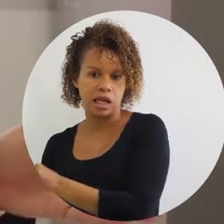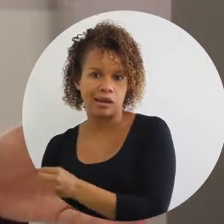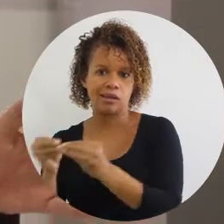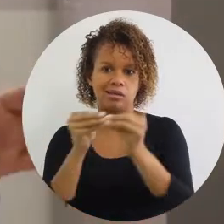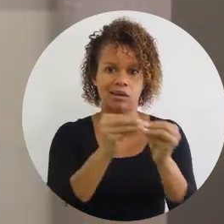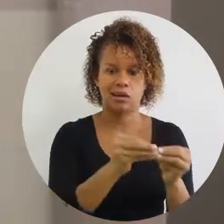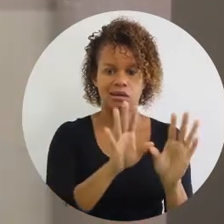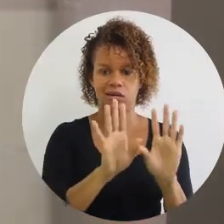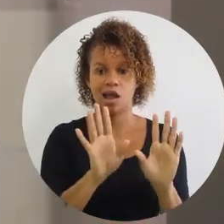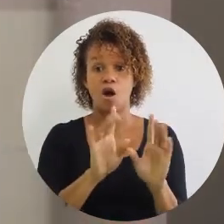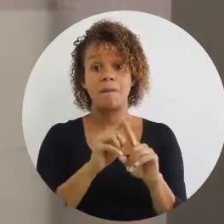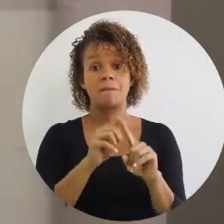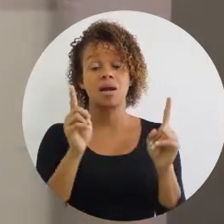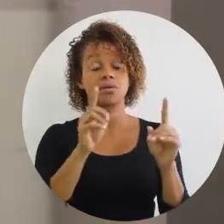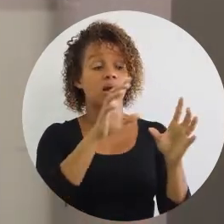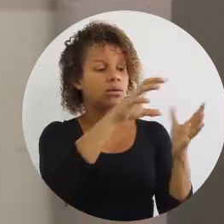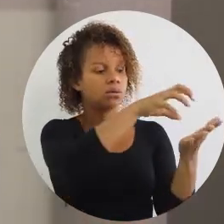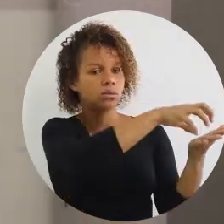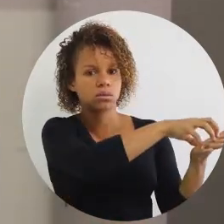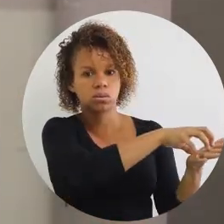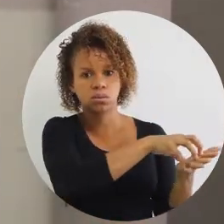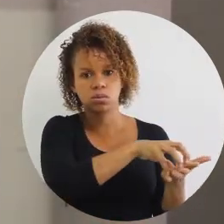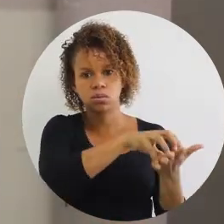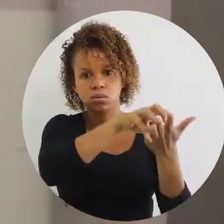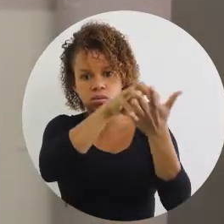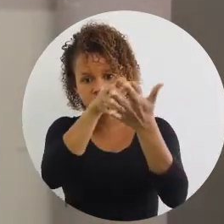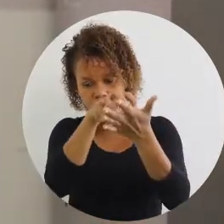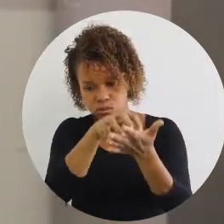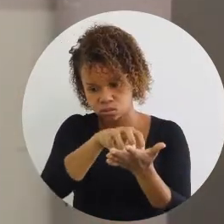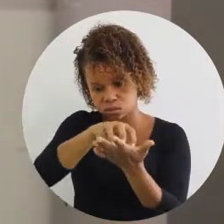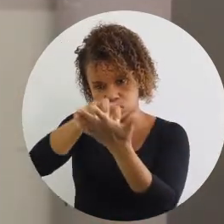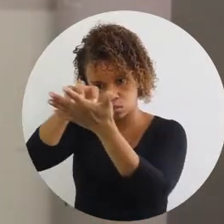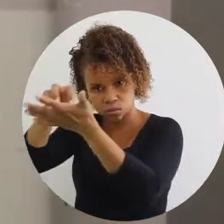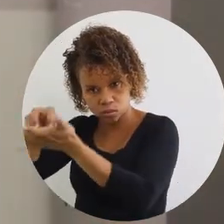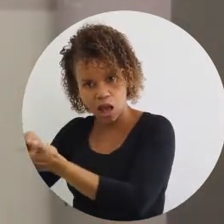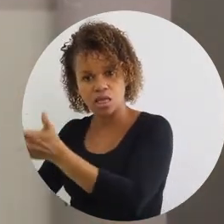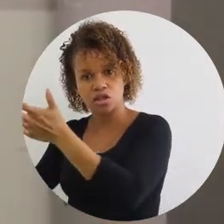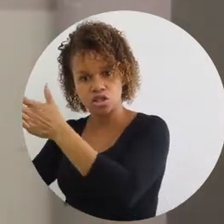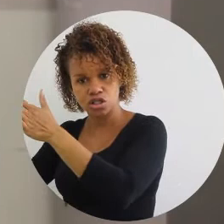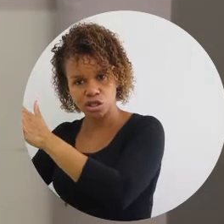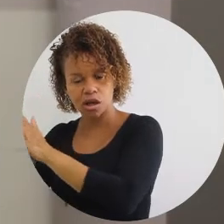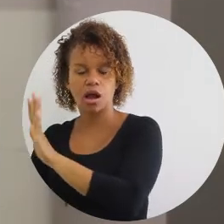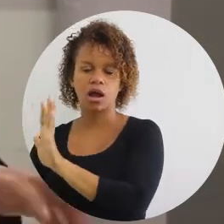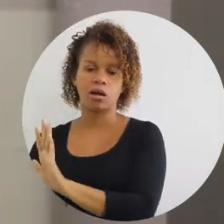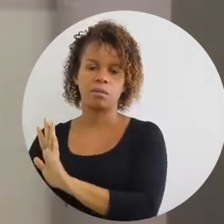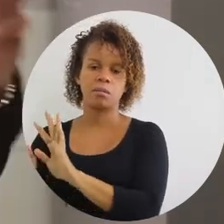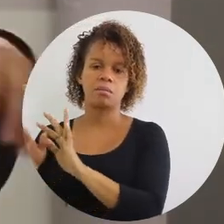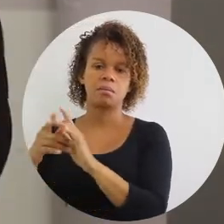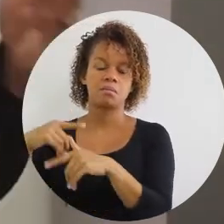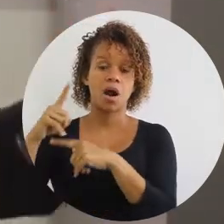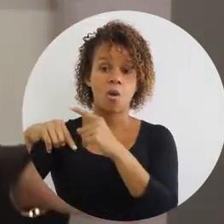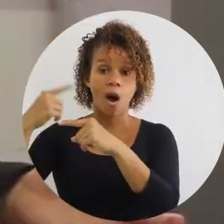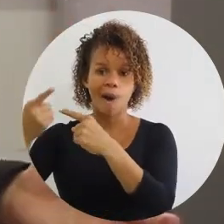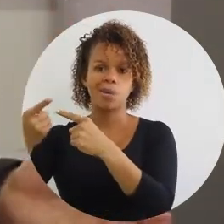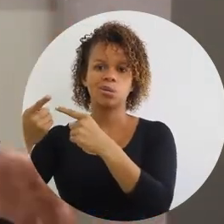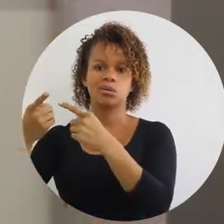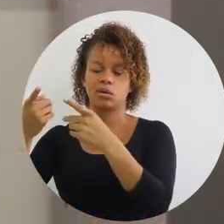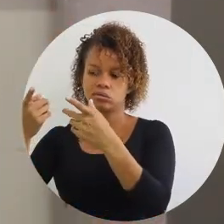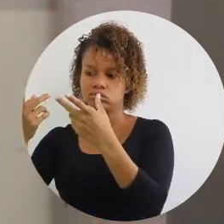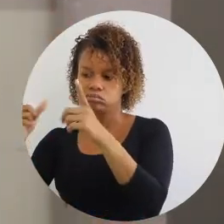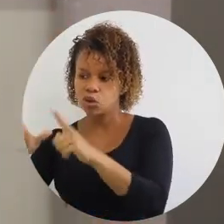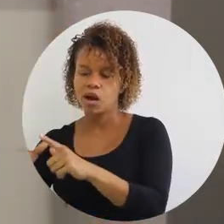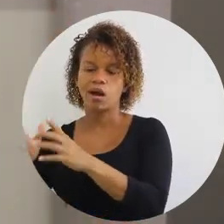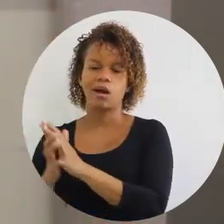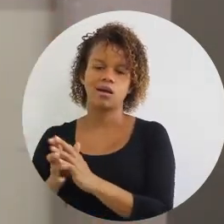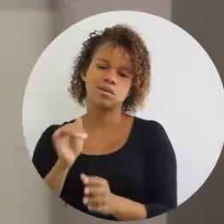ao importador, mas sim transitar de uma zona primária, de uma zona alfandegada para uma outra zona alfandegada. Pode